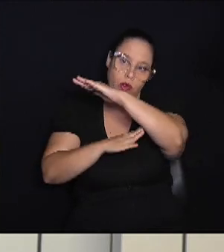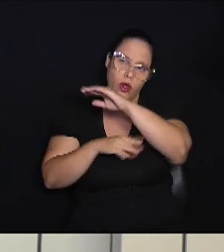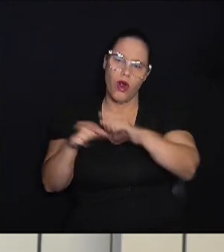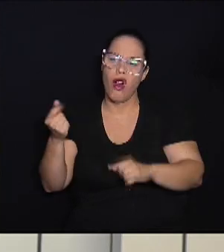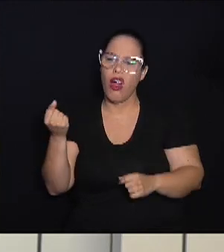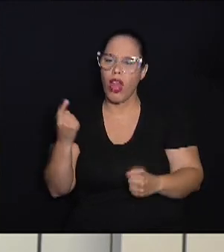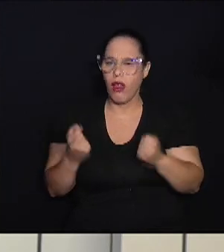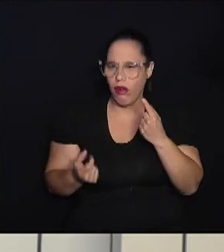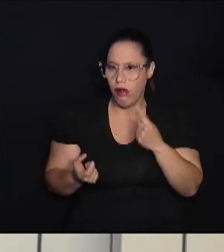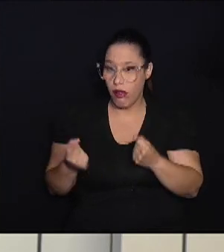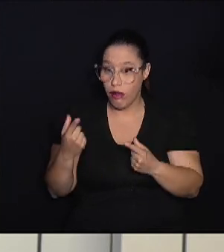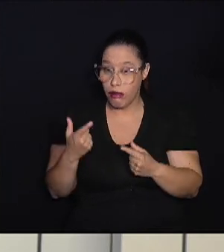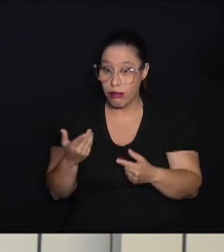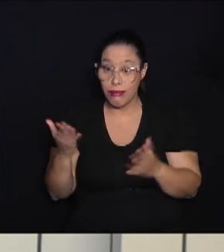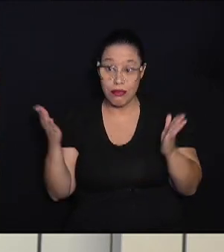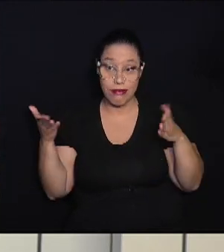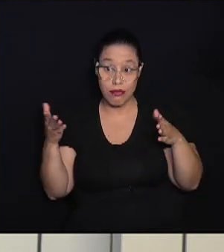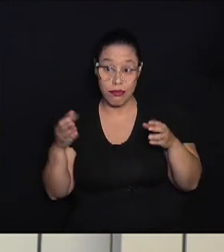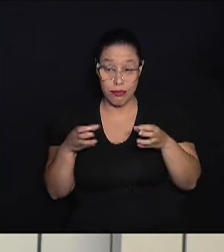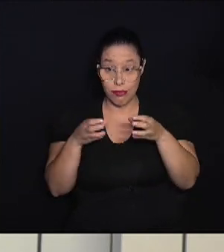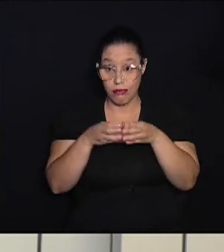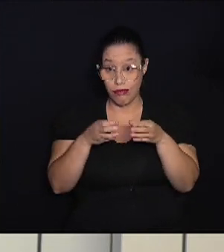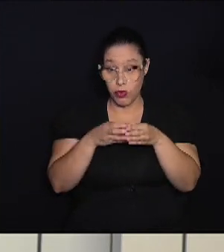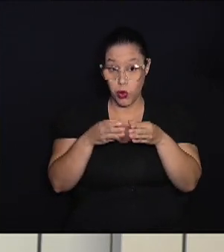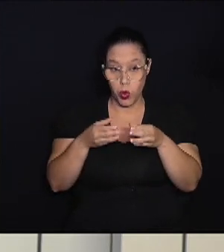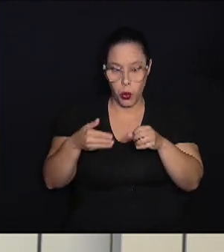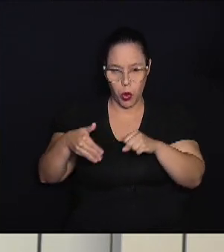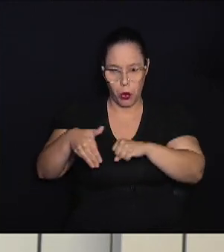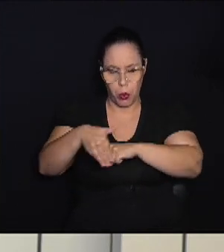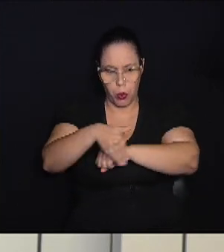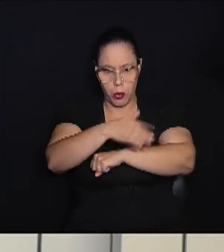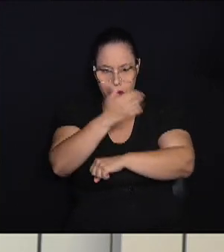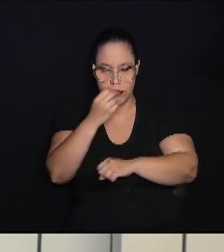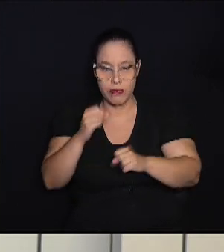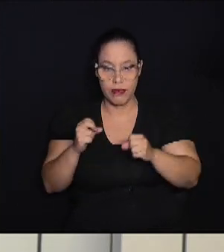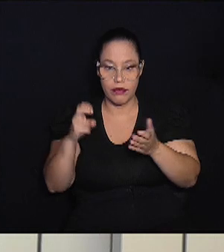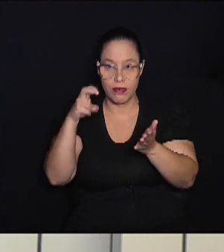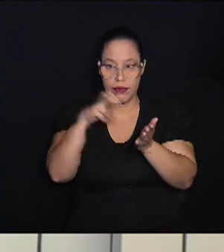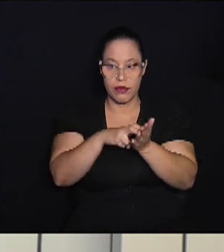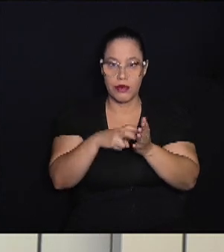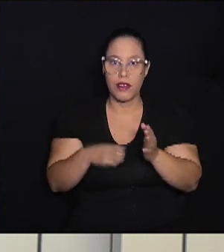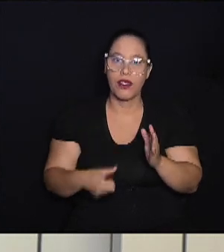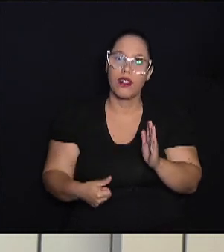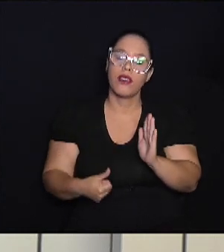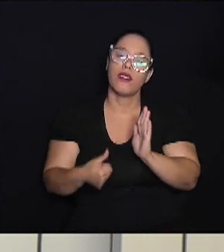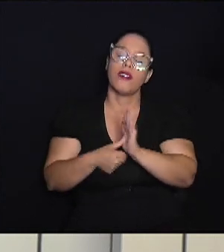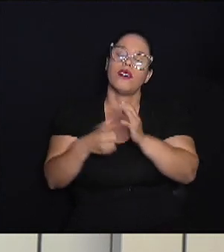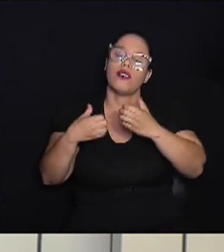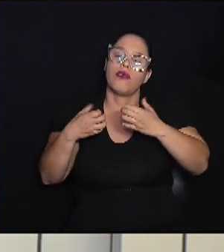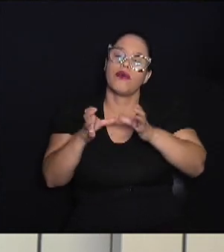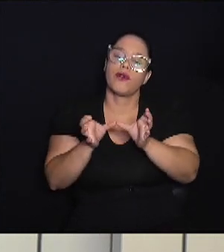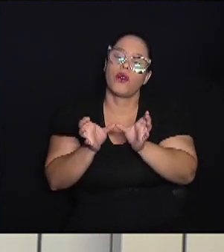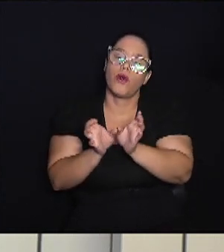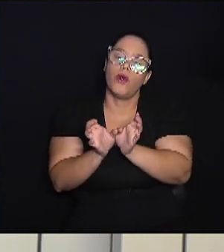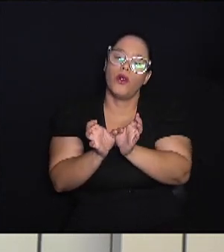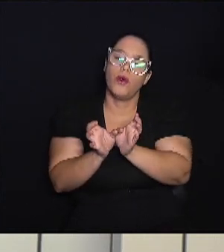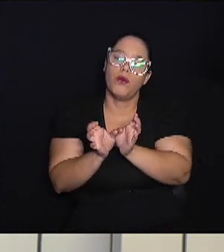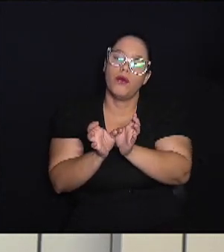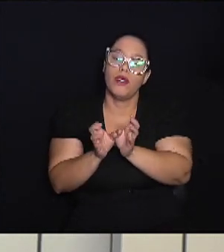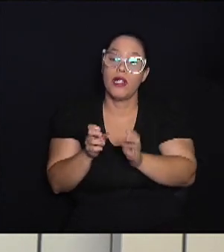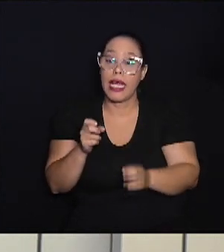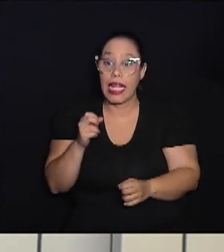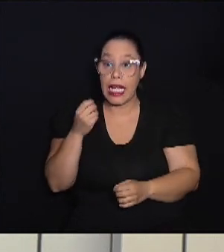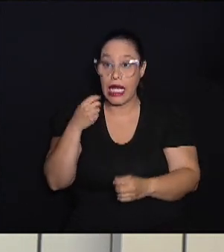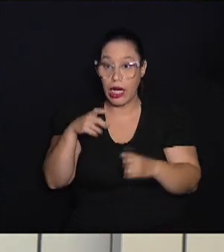opções. E hoje a nossa equipe passou a manhã no Clube Círculo Militar, que está com diversas atividades para